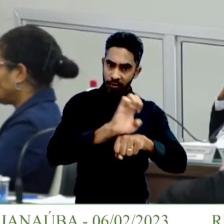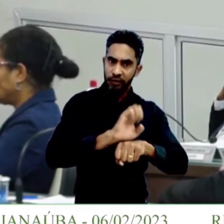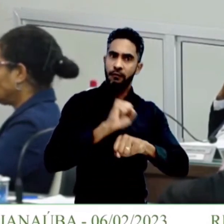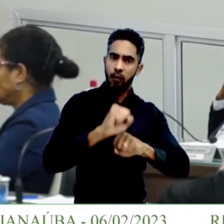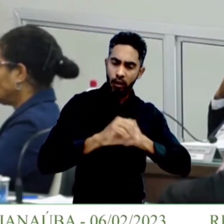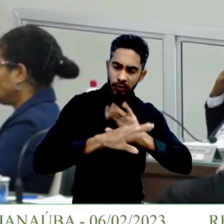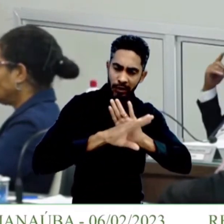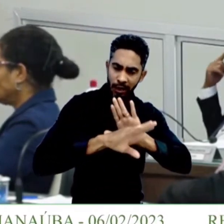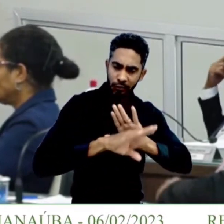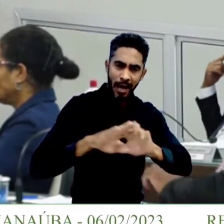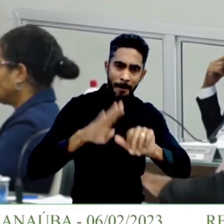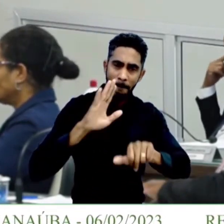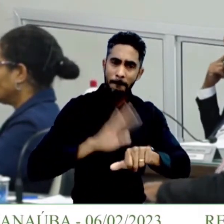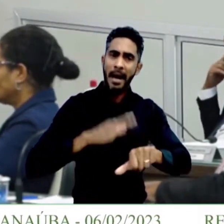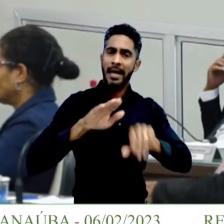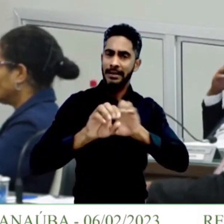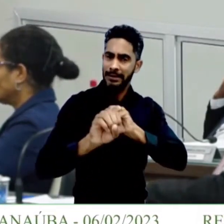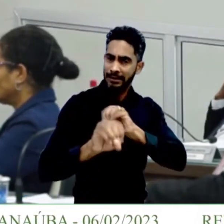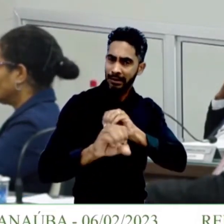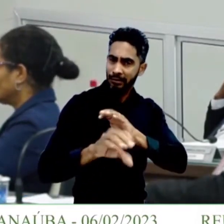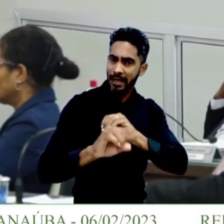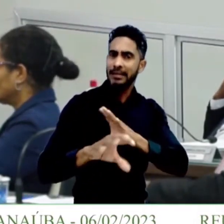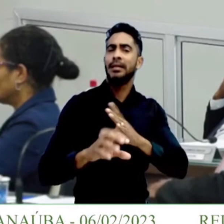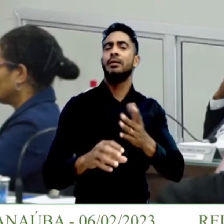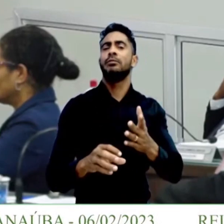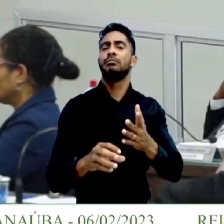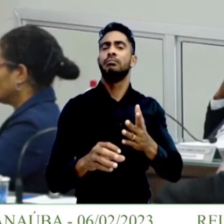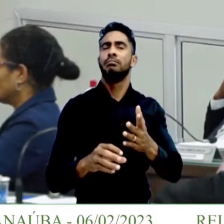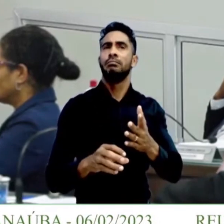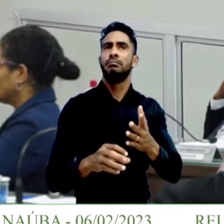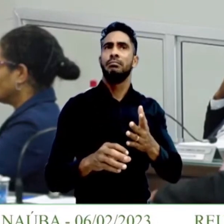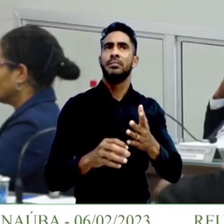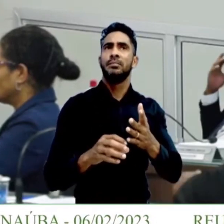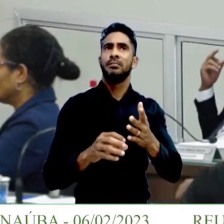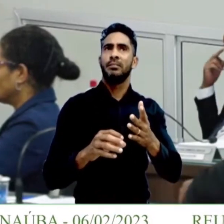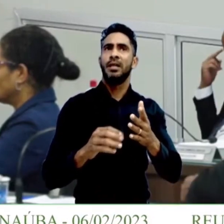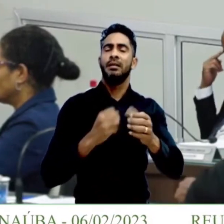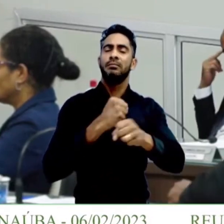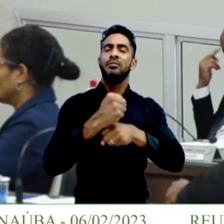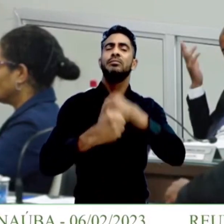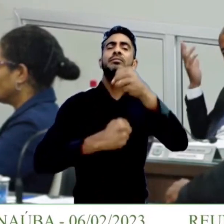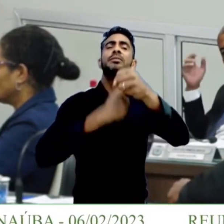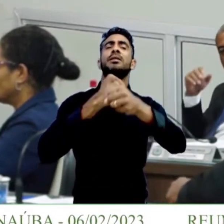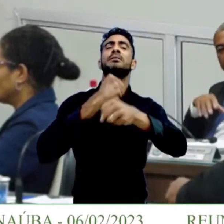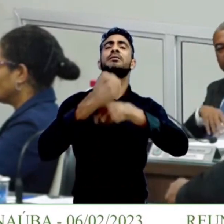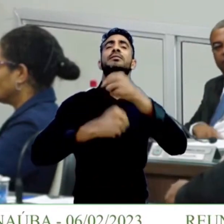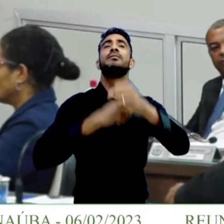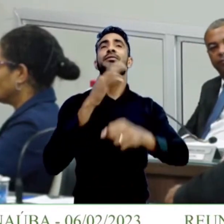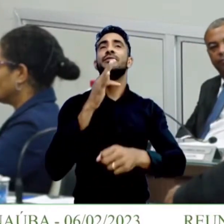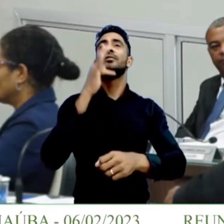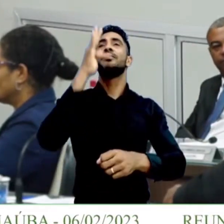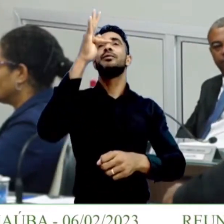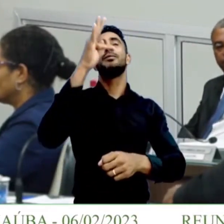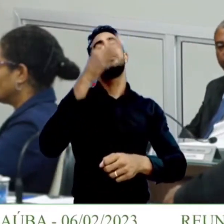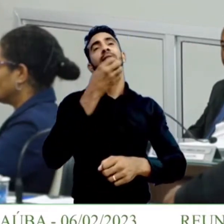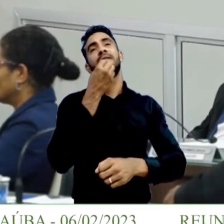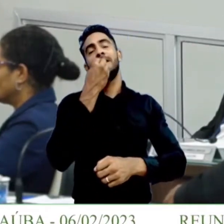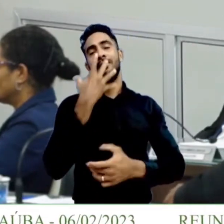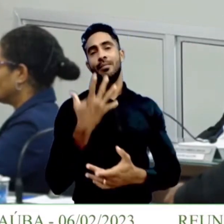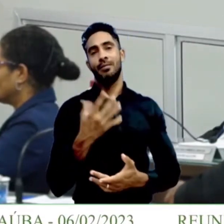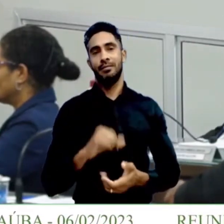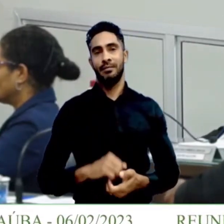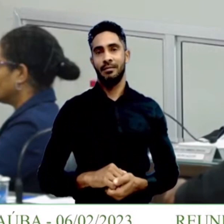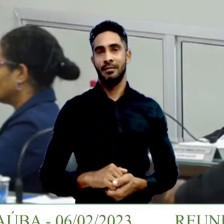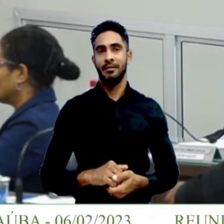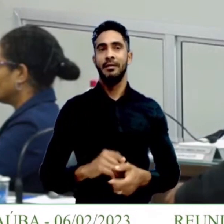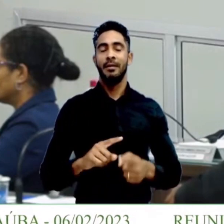mais na educação para poder dar, daqui a alguns anos, daqui a um tempo, colher os frutos. Mas a gente vê que